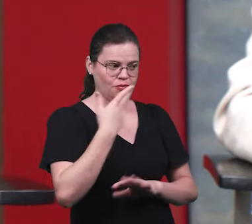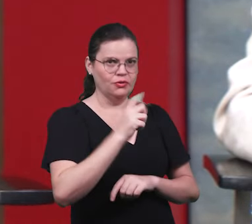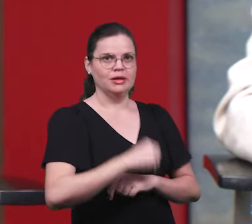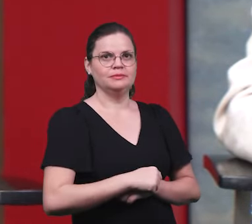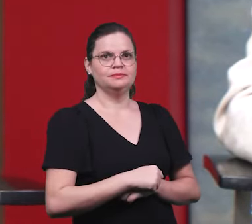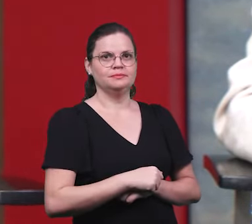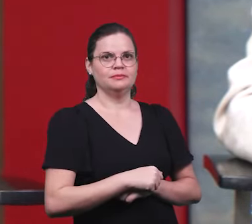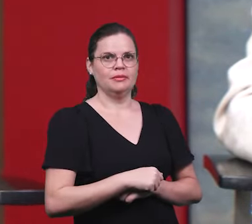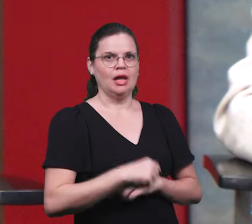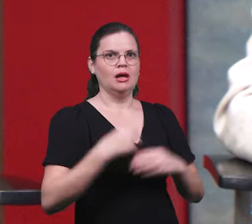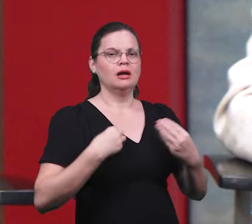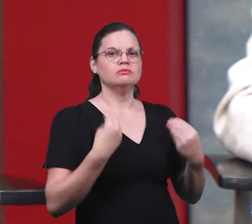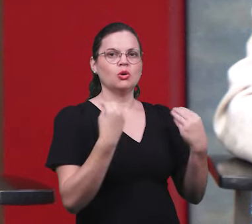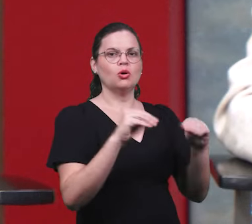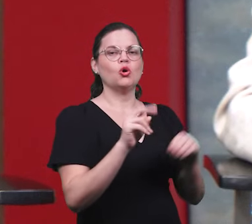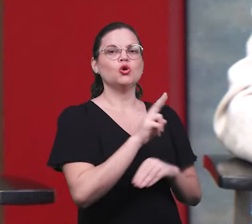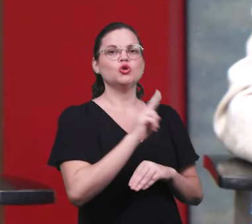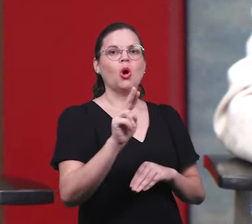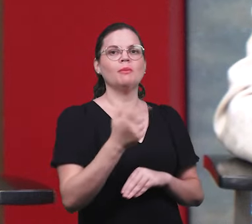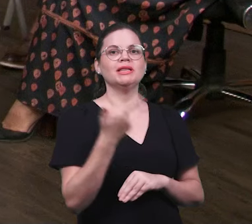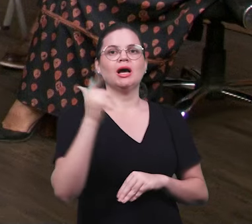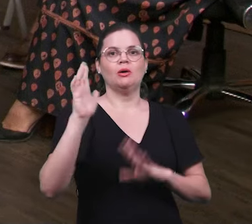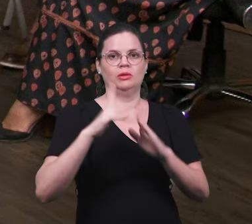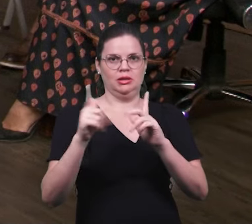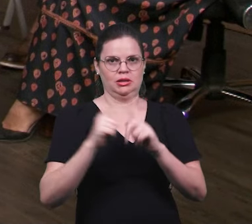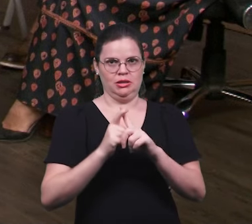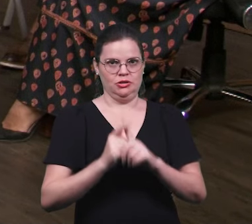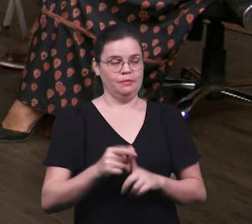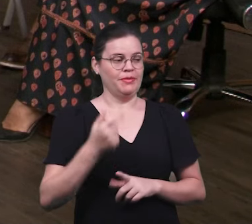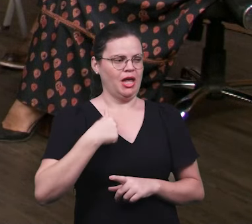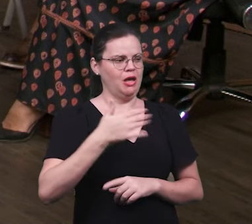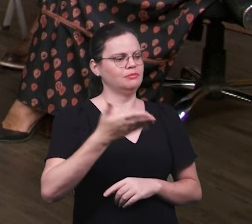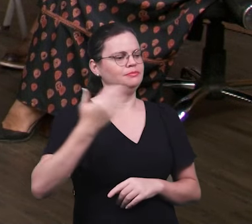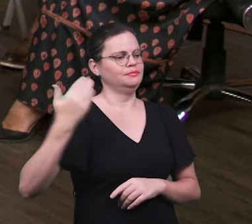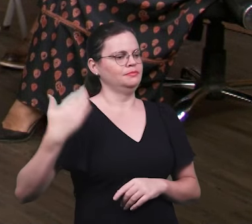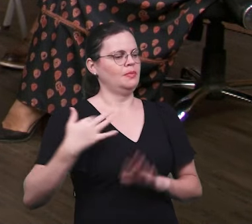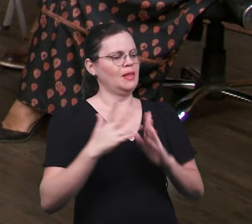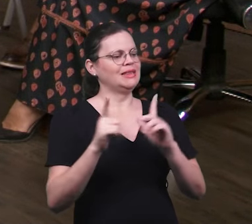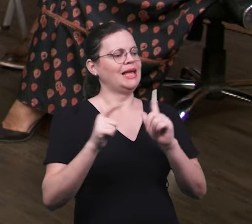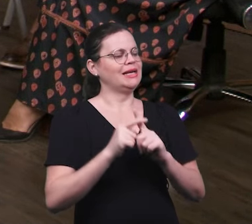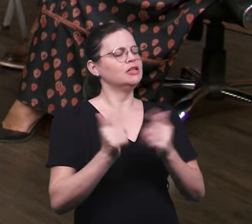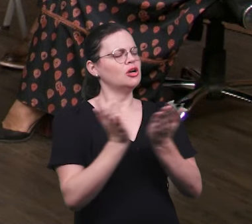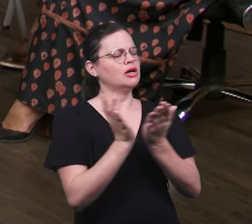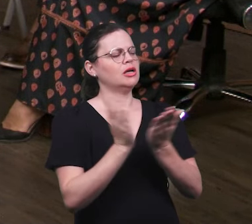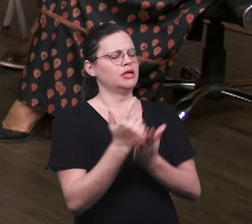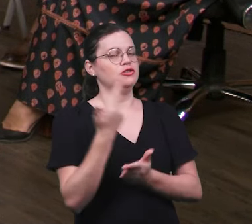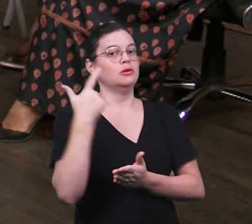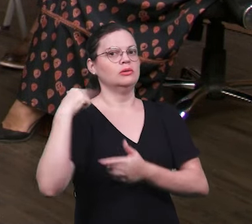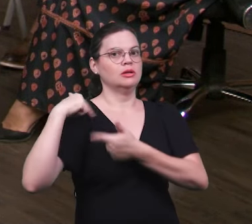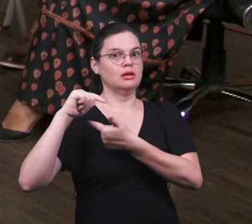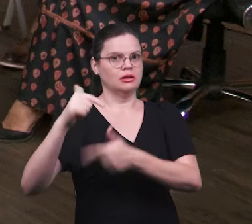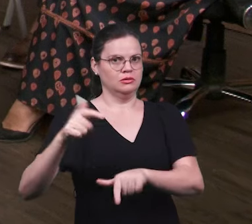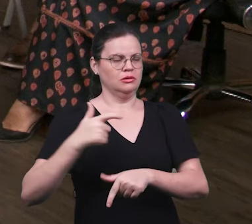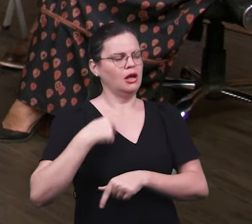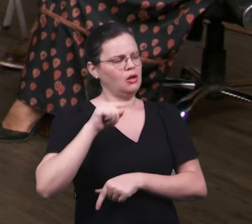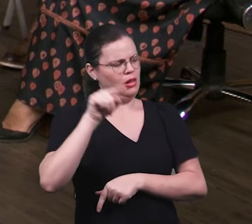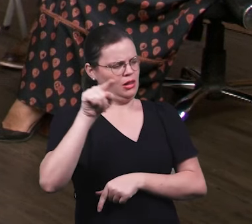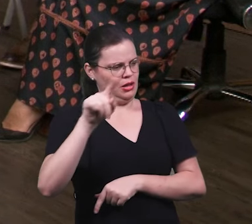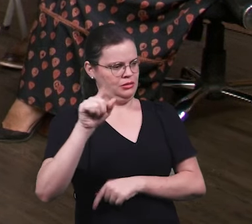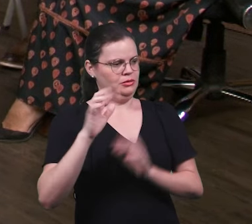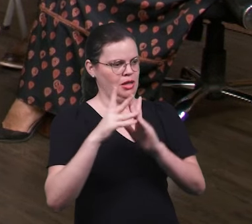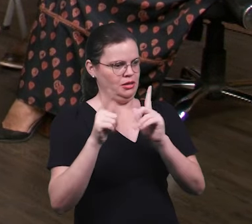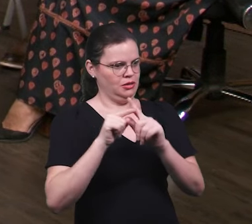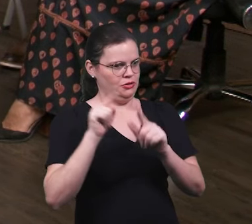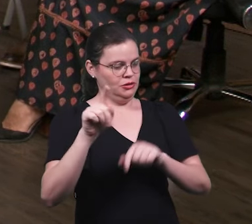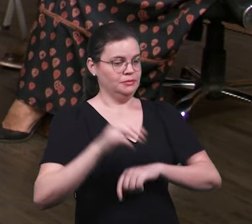botou o nome da denominação que ela era, eu não vou falar aqui. Ela disse assim: eu era da igreja evangélica tal, uma igreja tradicional. Ela disse